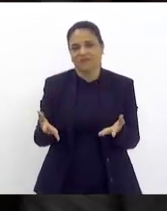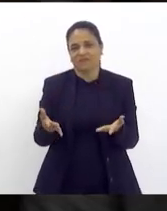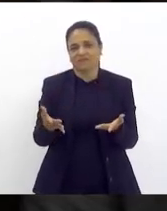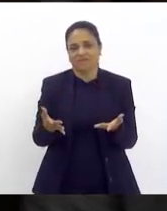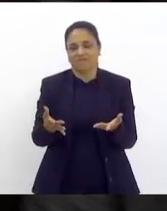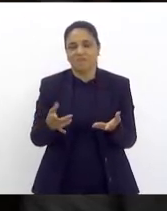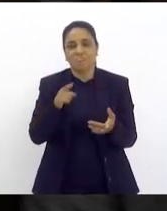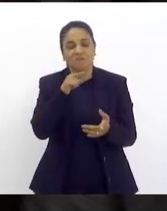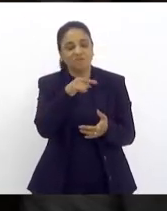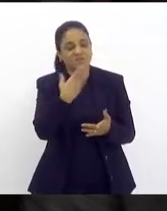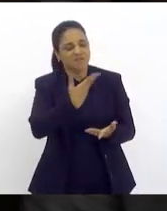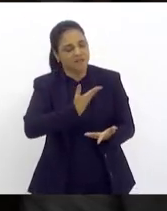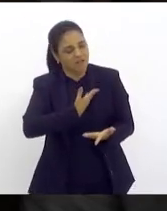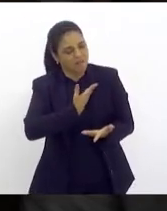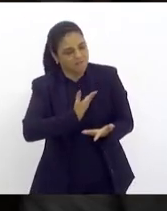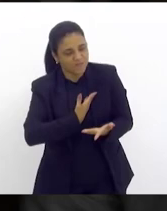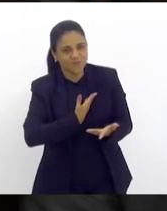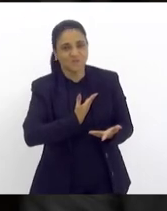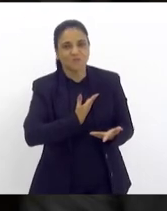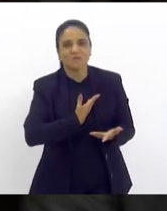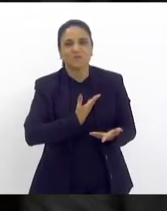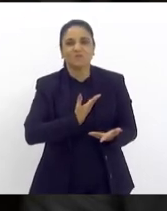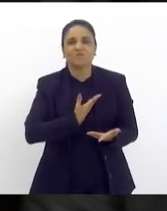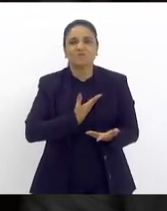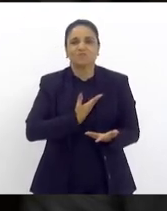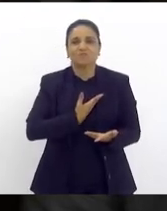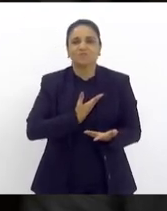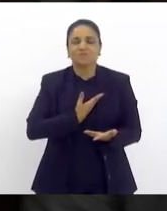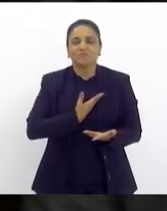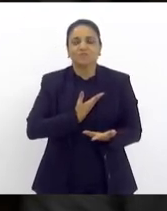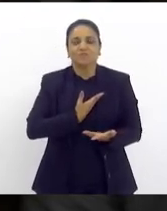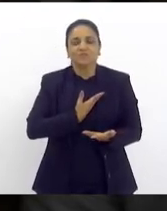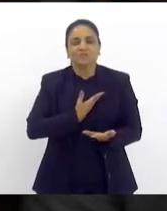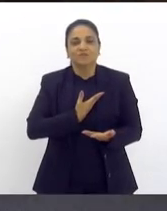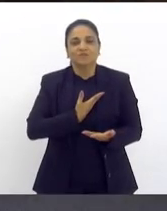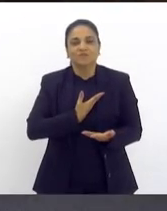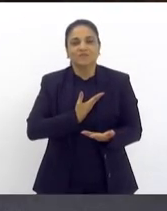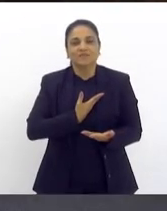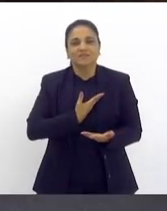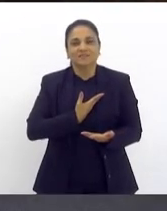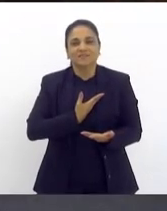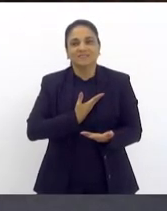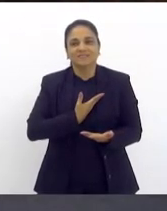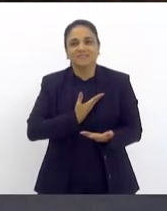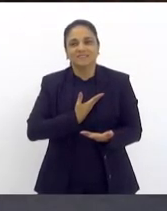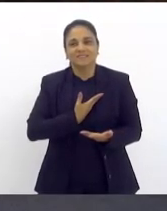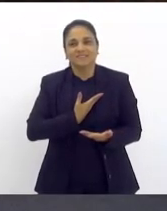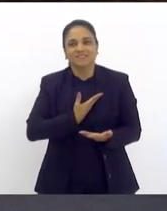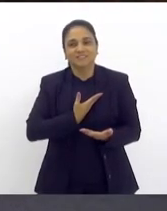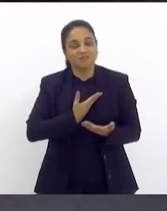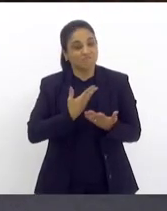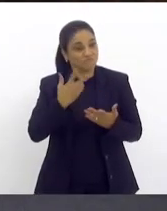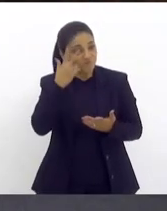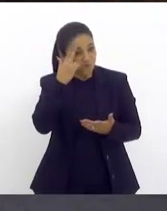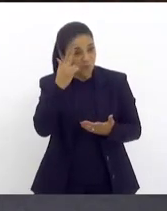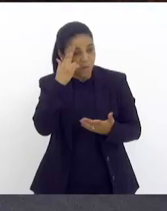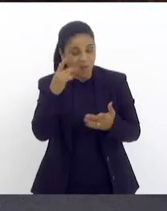você que é meu amigo, e nós temos algo em comum nessa mesa. A gente